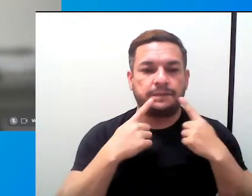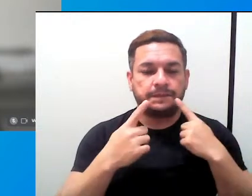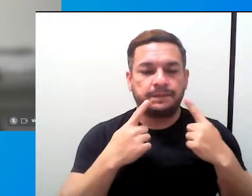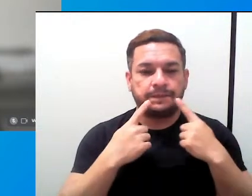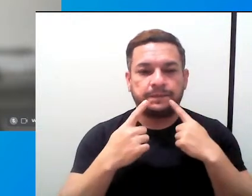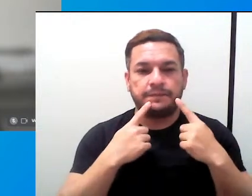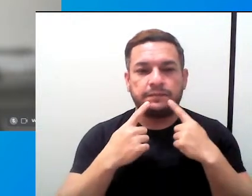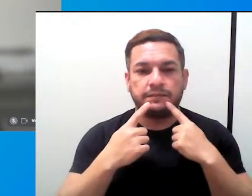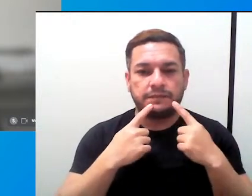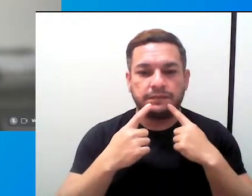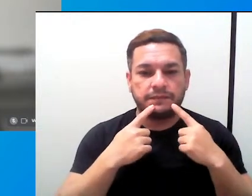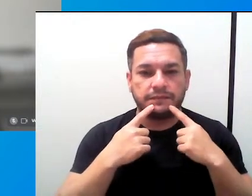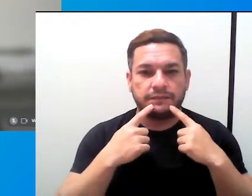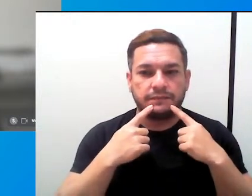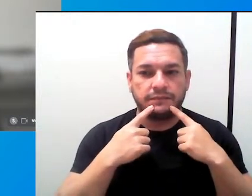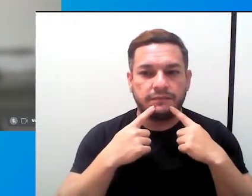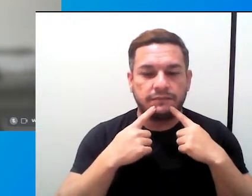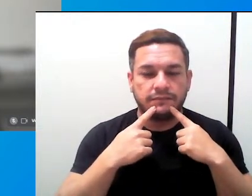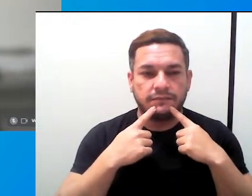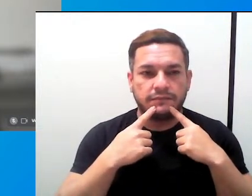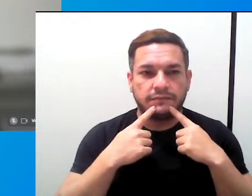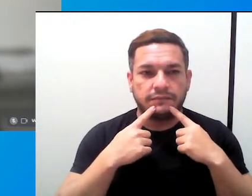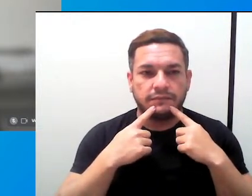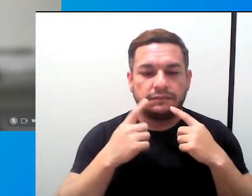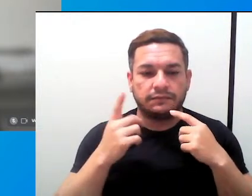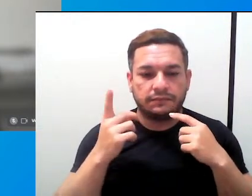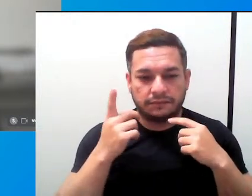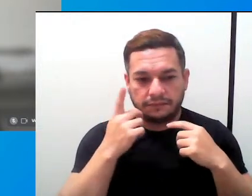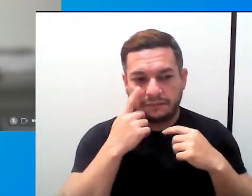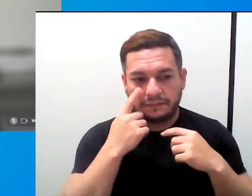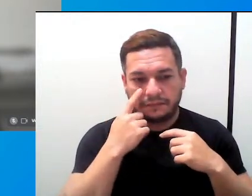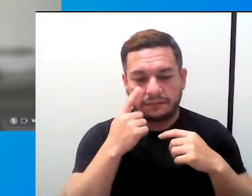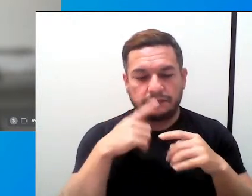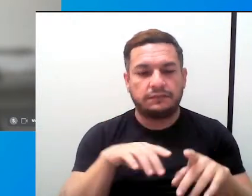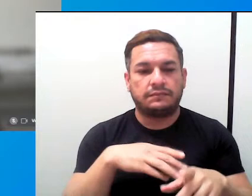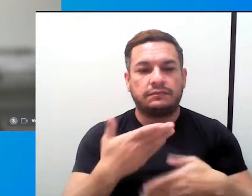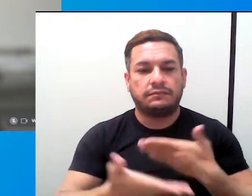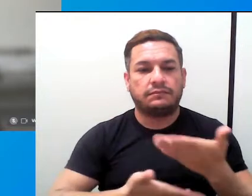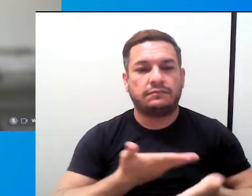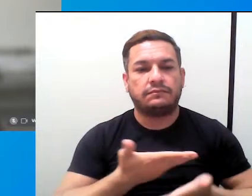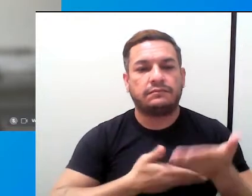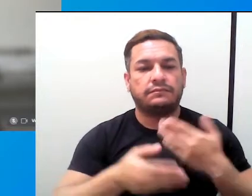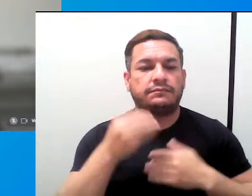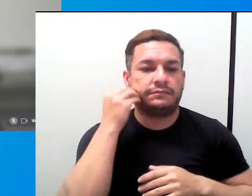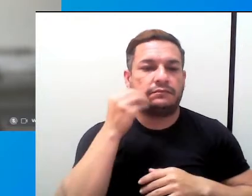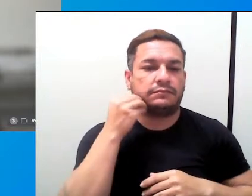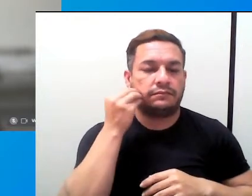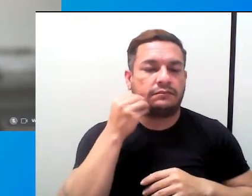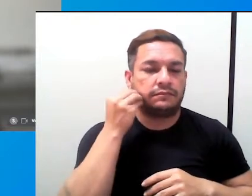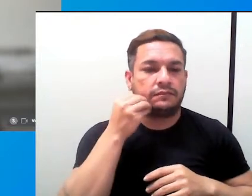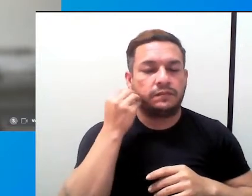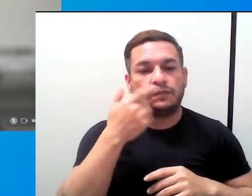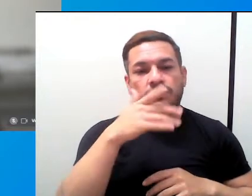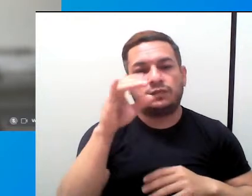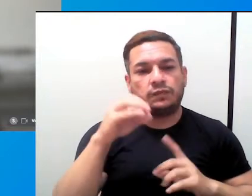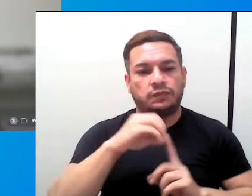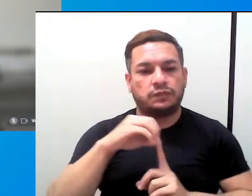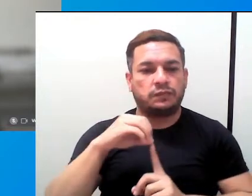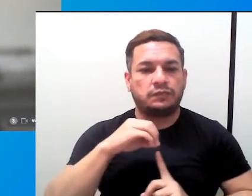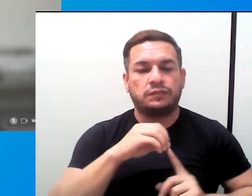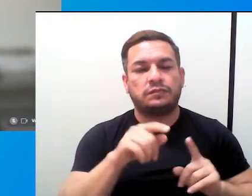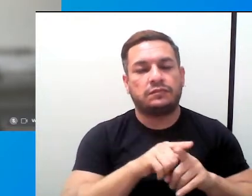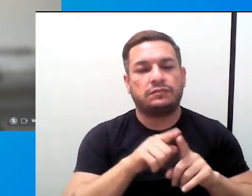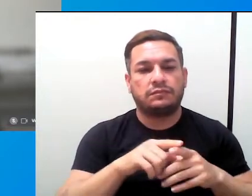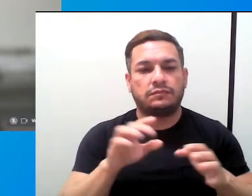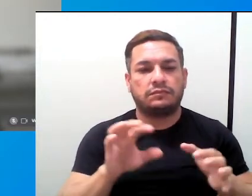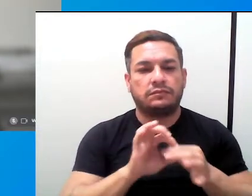a importância da curricularização da extensão, socializar as experiências das outras instituições da rede